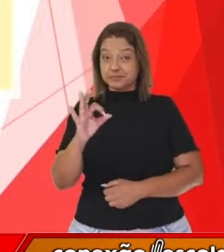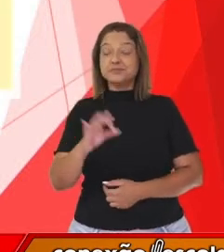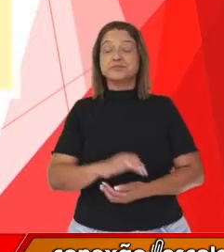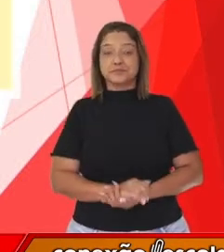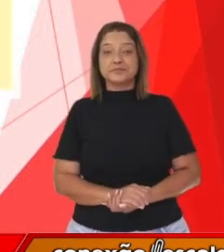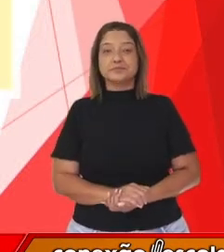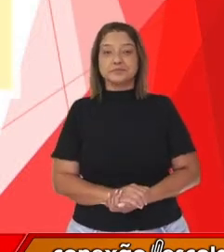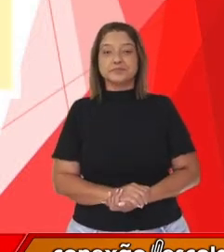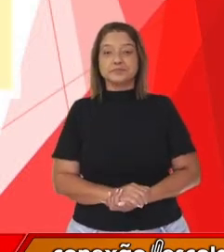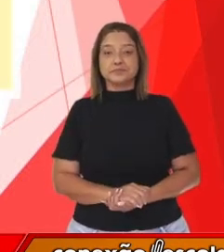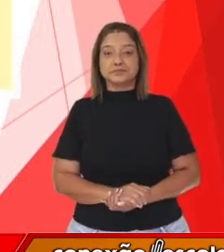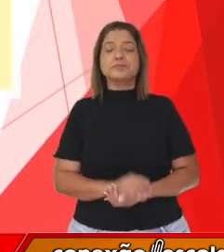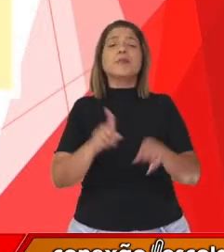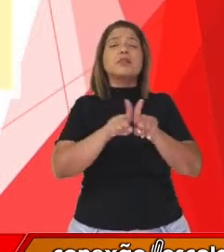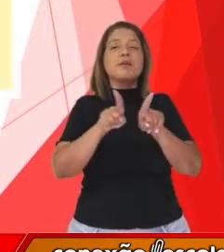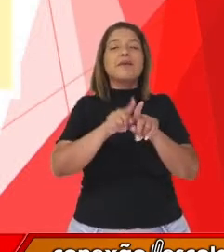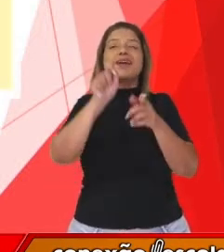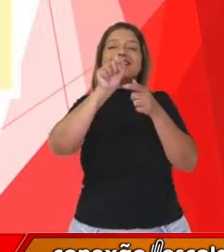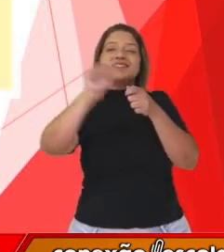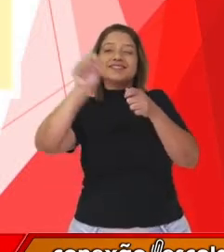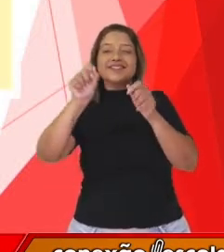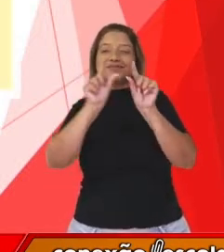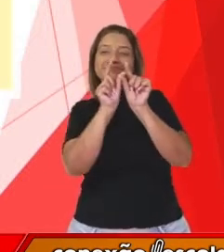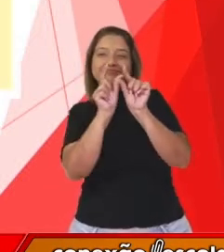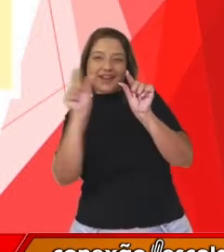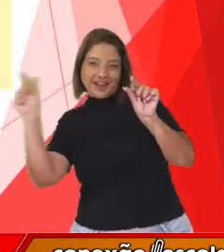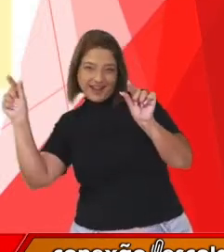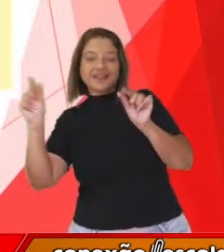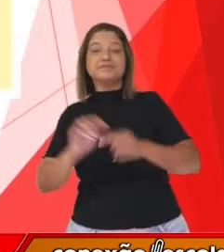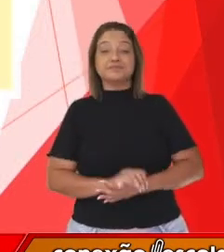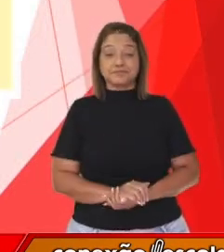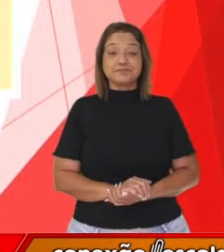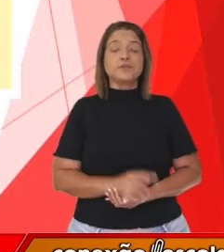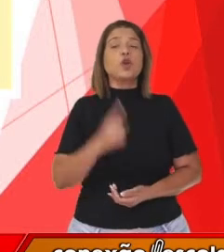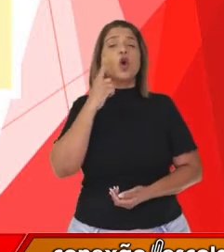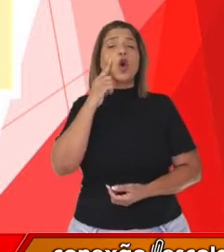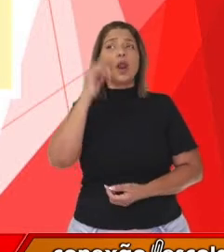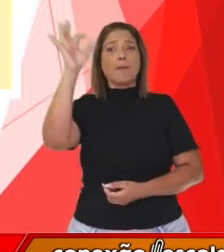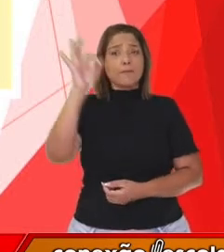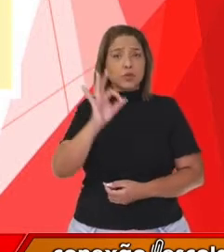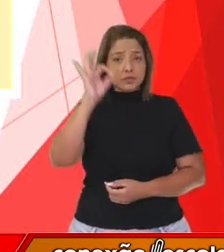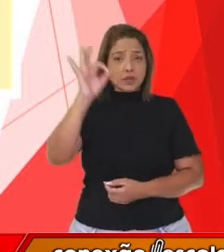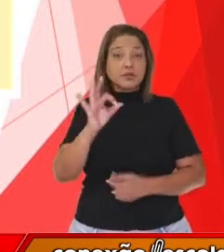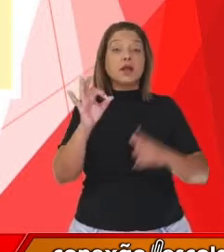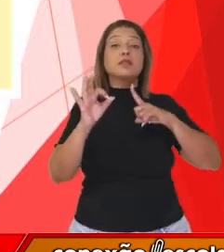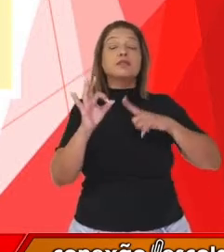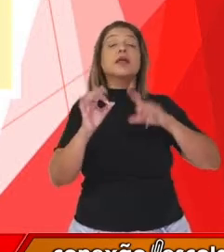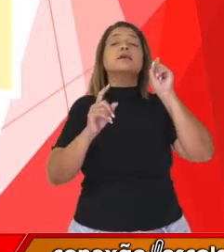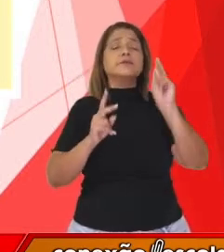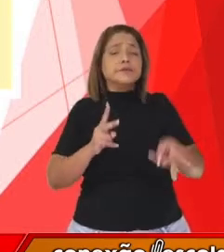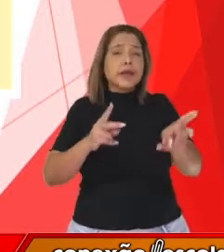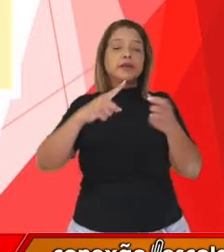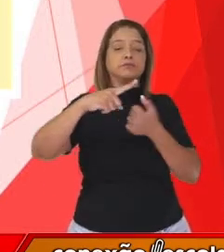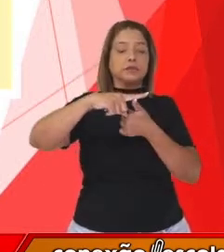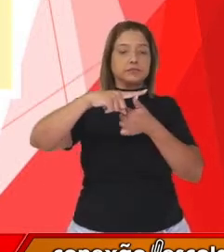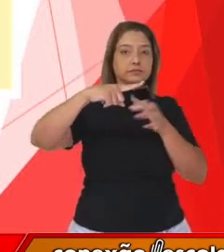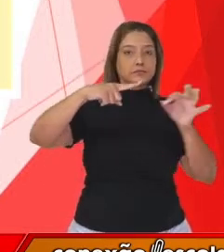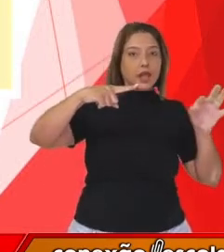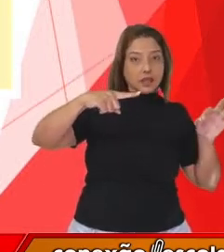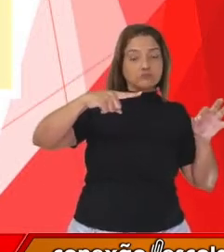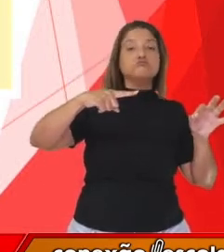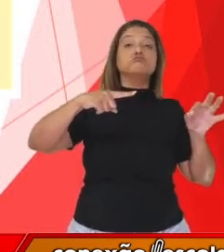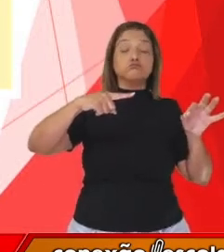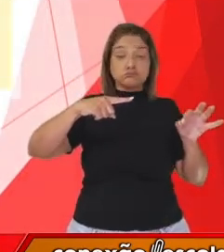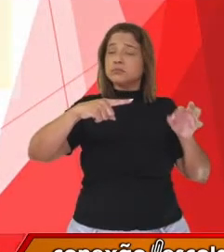39%. As porcentagens correspondem a frações de denominador 100, ou frações que